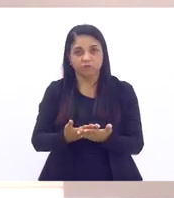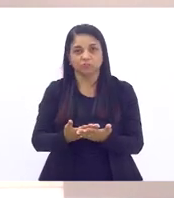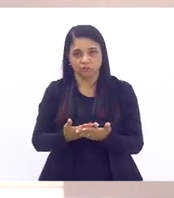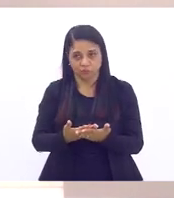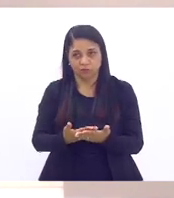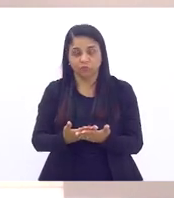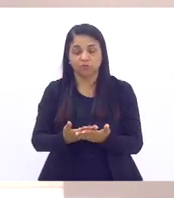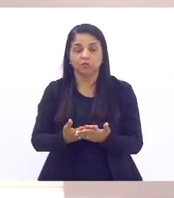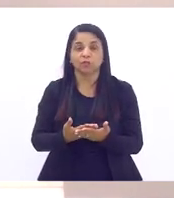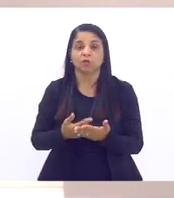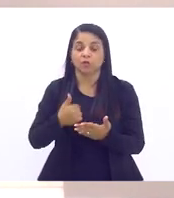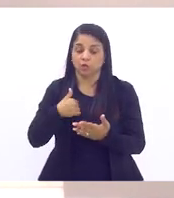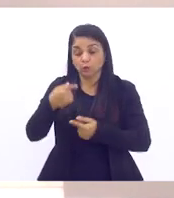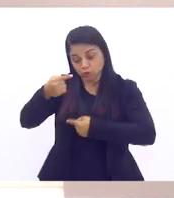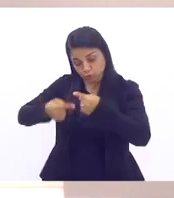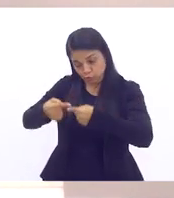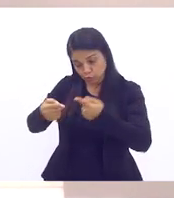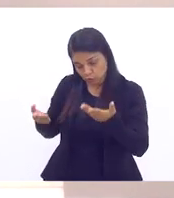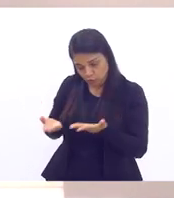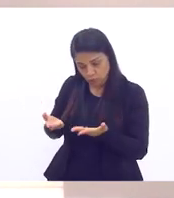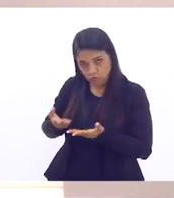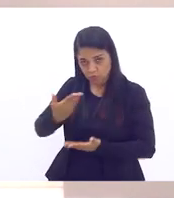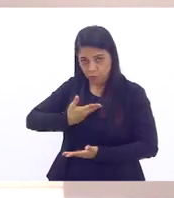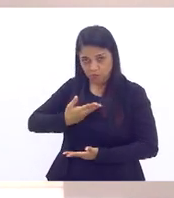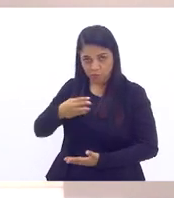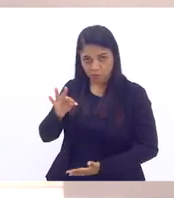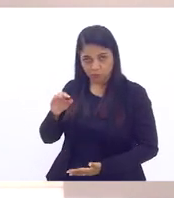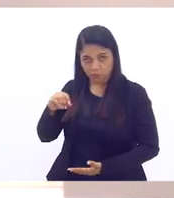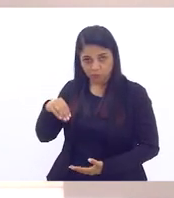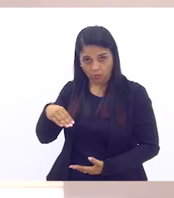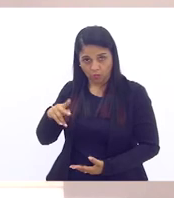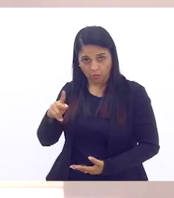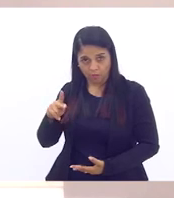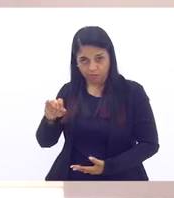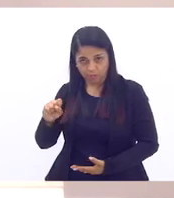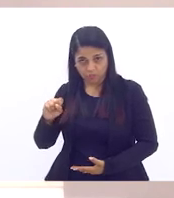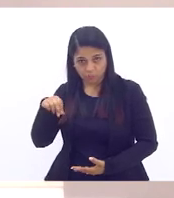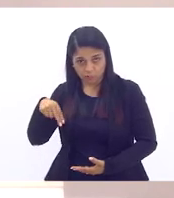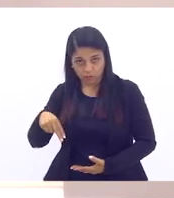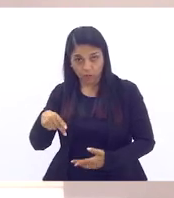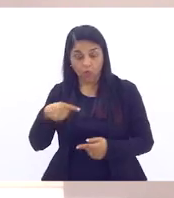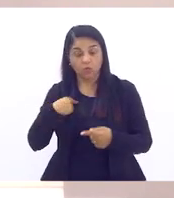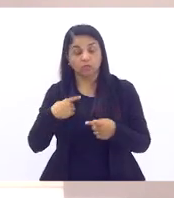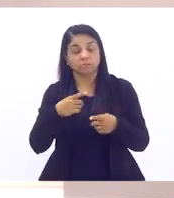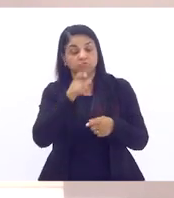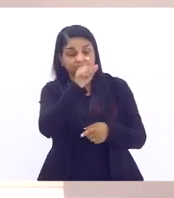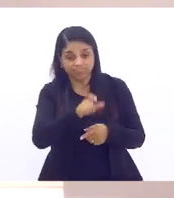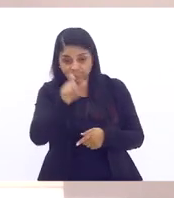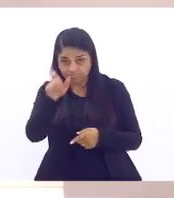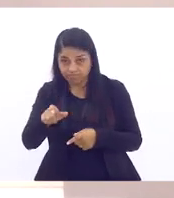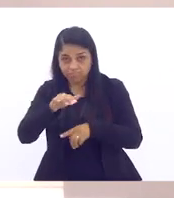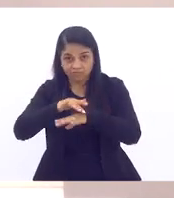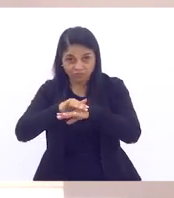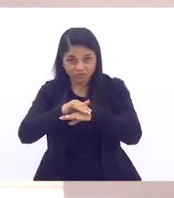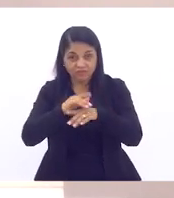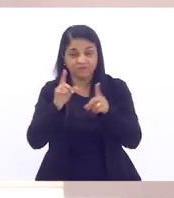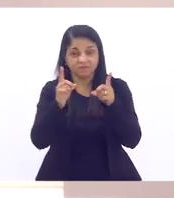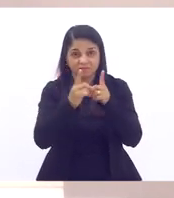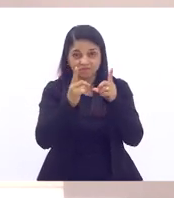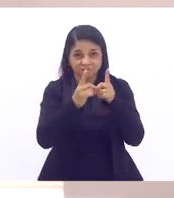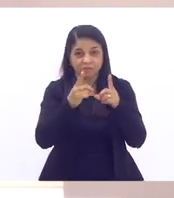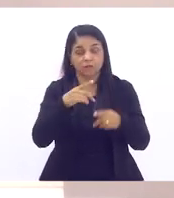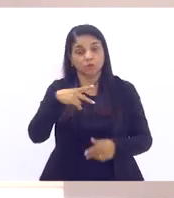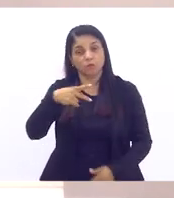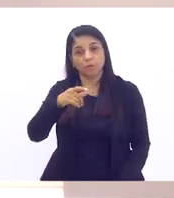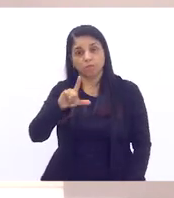esse Contorno aqui que pode ser a possibilidade também para aqueles pacientes que são tratados pelo plano de saúde que